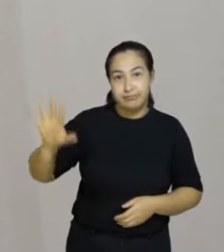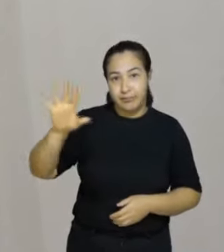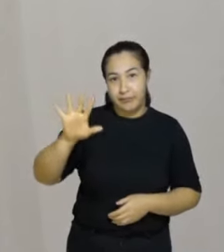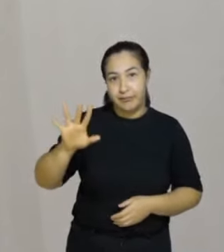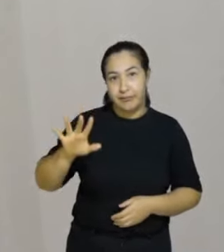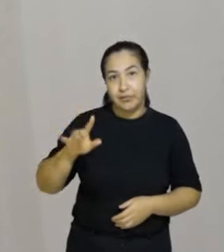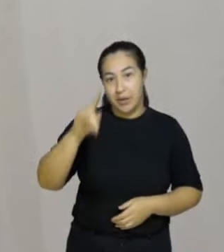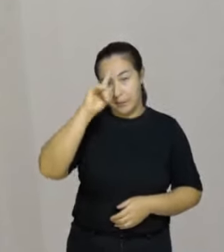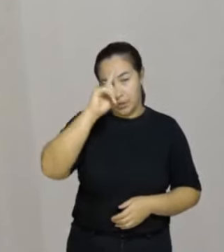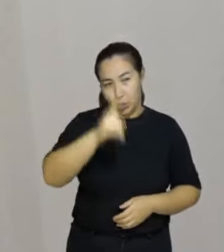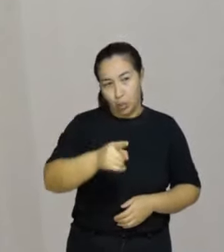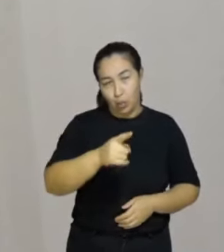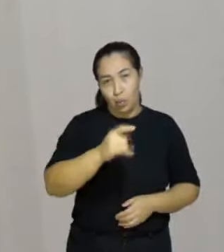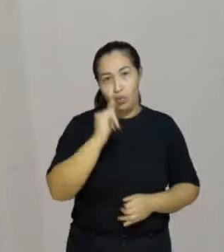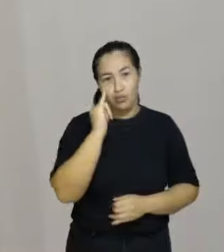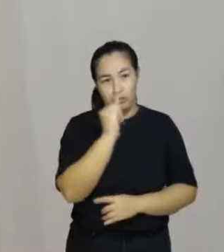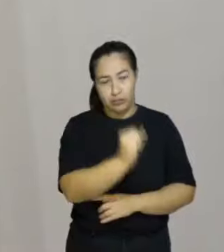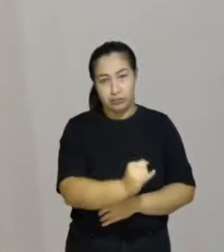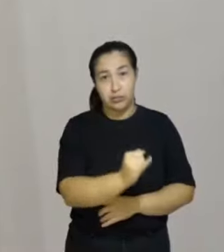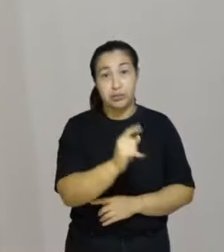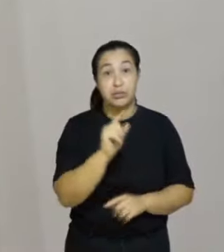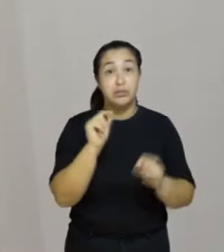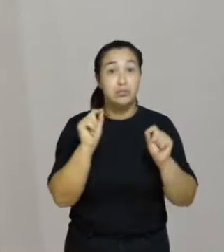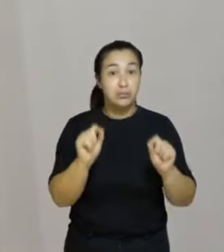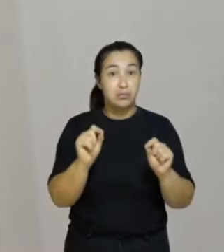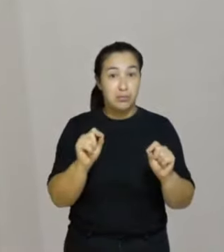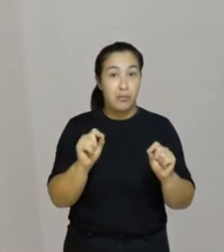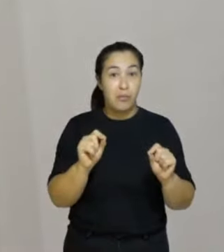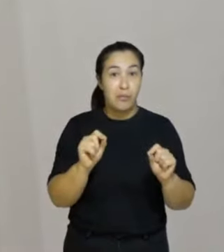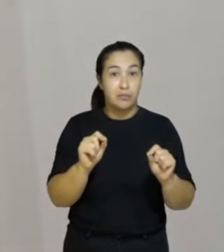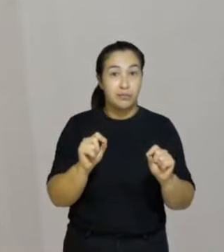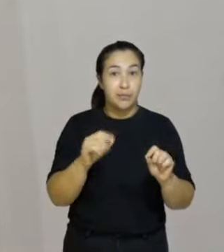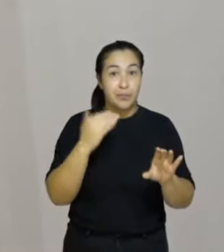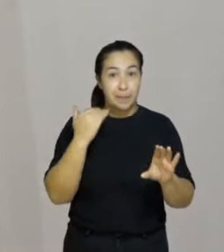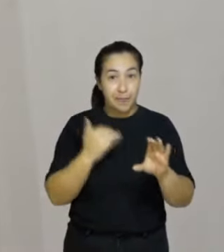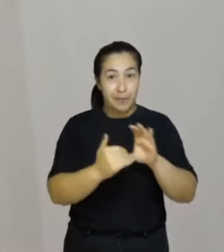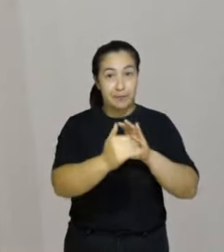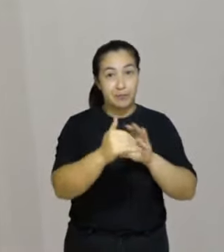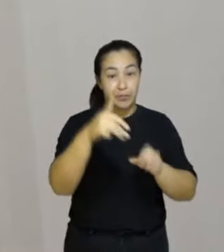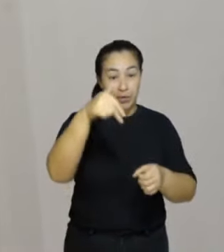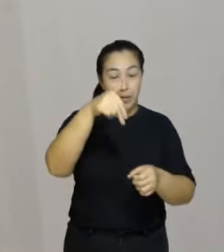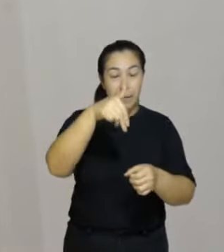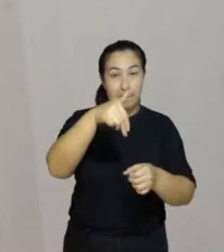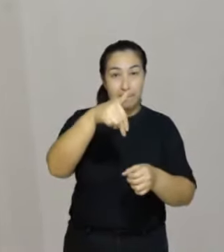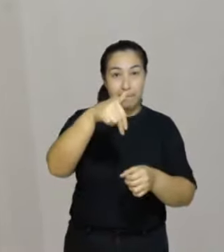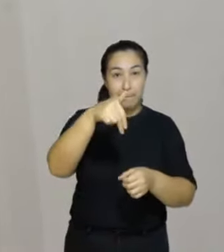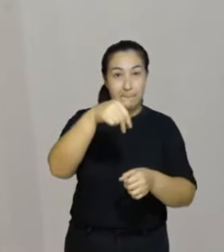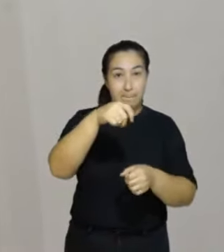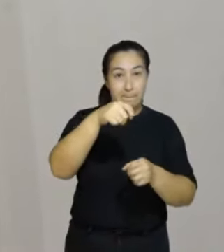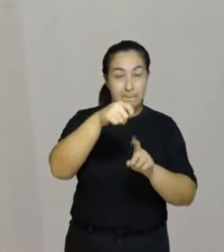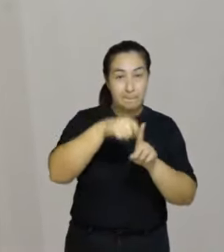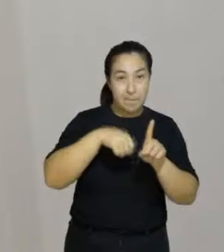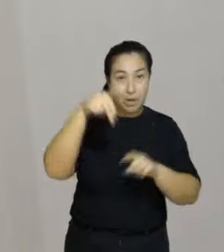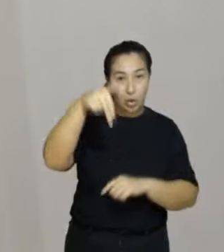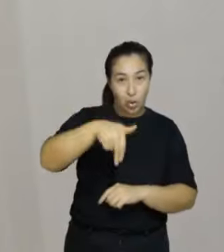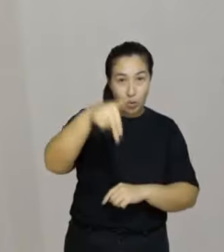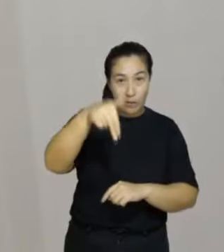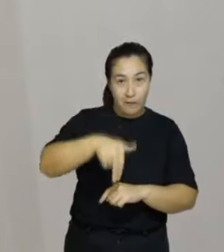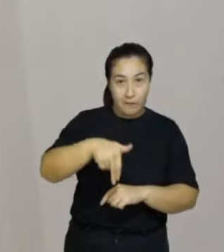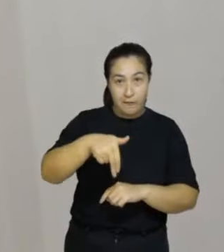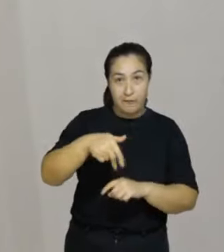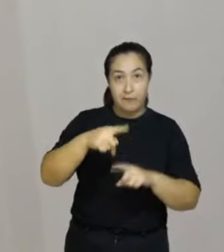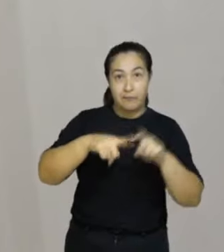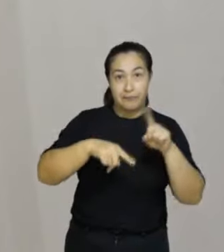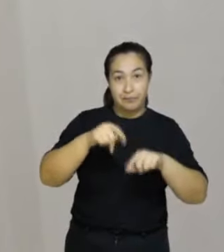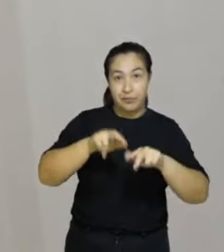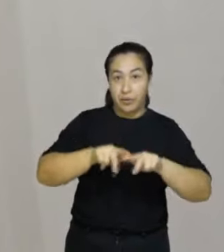ao município de Joinville correspondência, dizendo que tinha encaminhado em novembro do ano passado esses produtos que